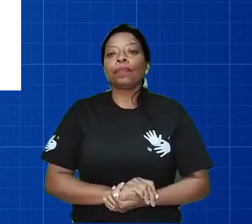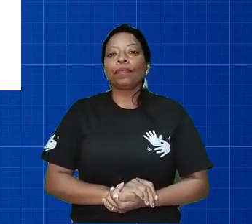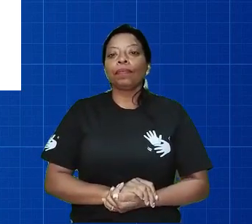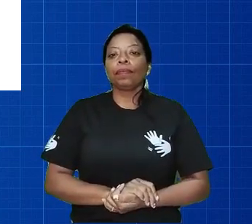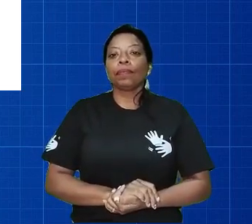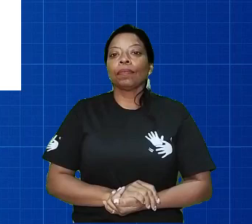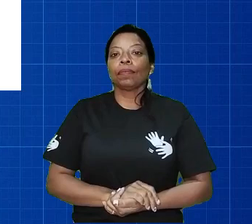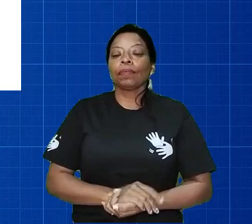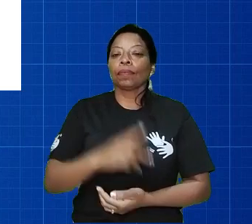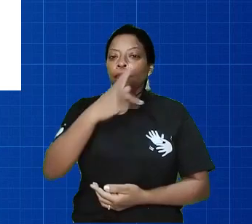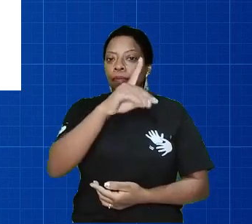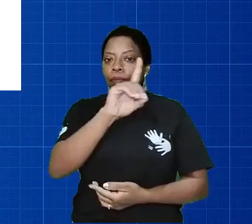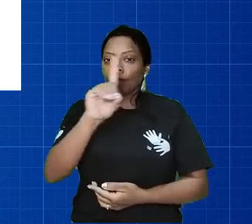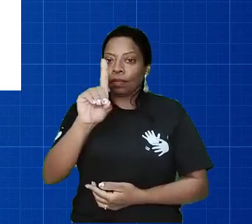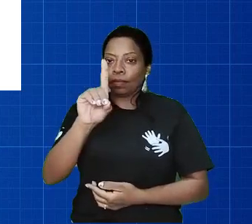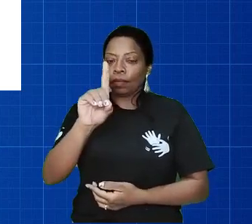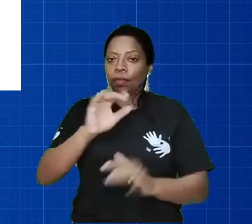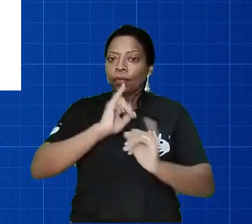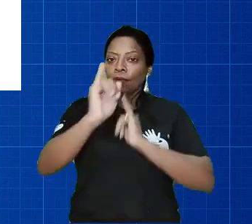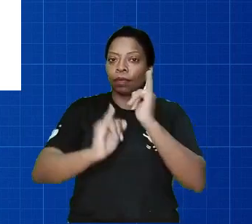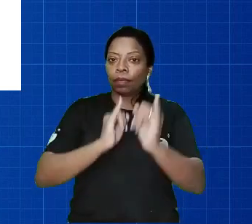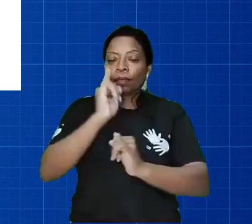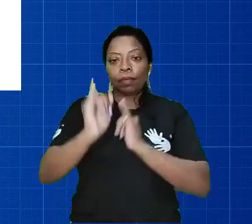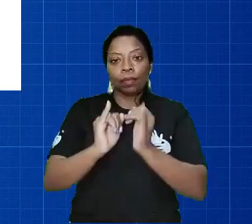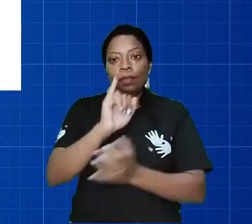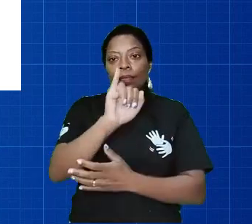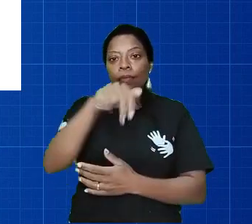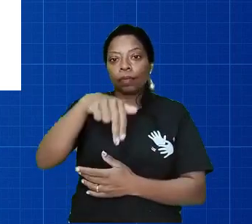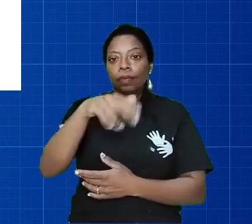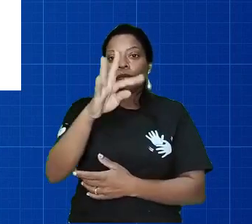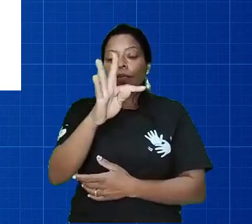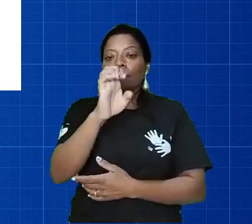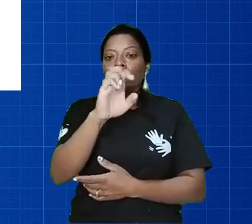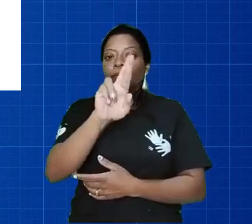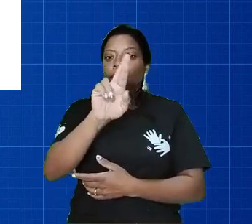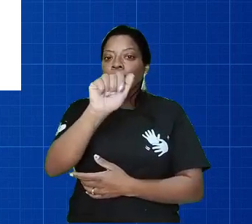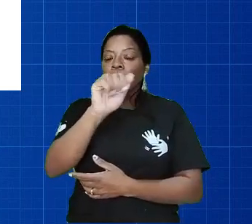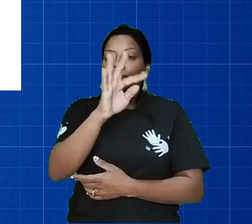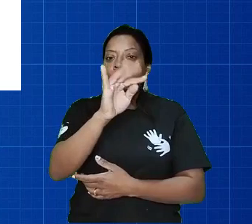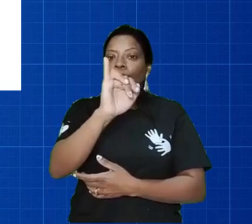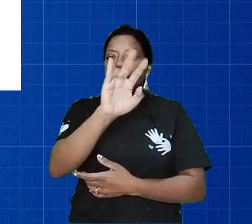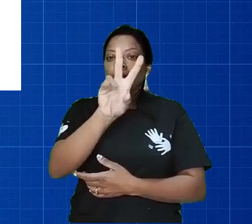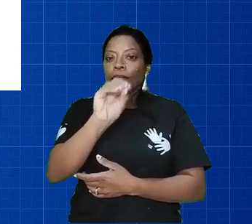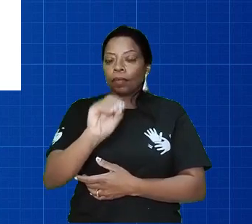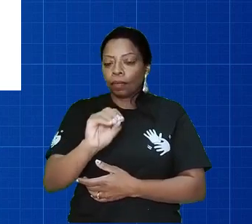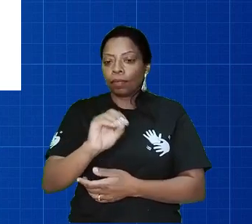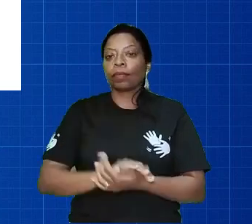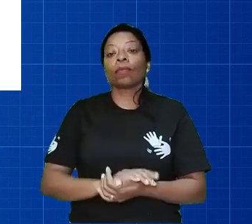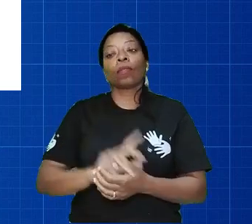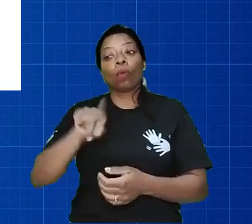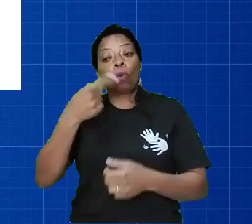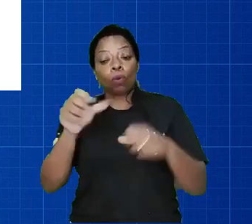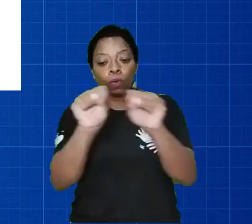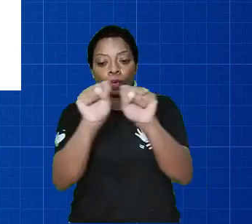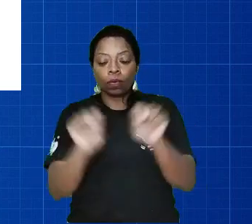O PDD interativo. Então, como eu falei, ele é um outro sistema do governo federal e ele é muito